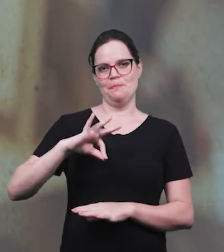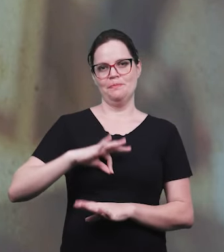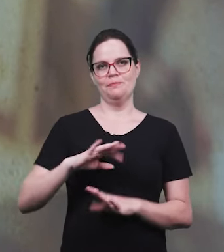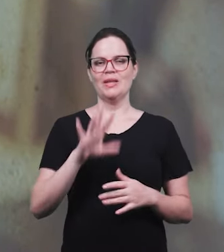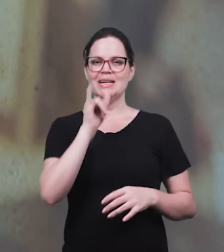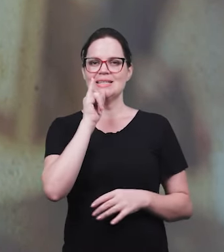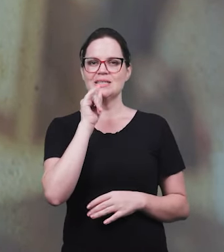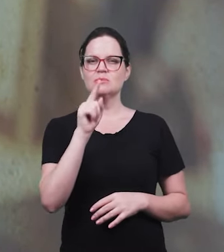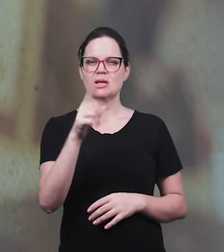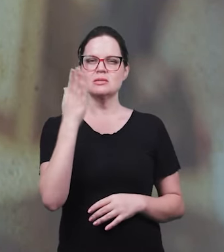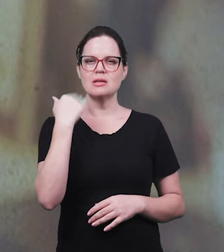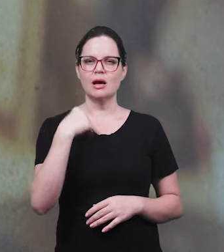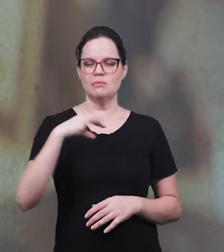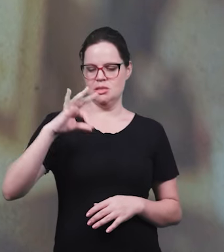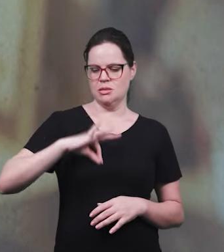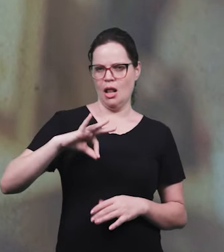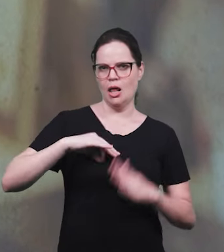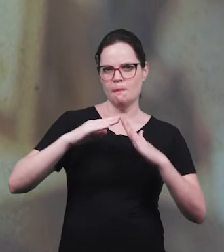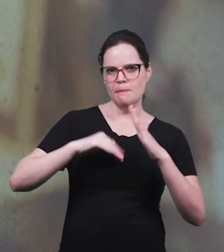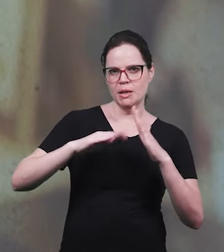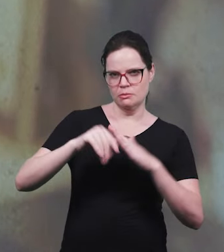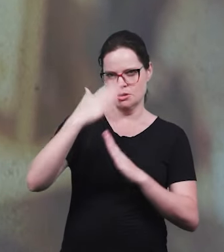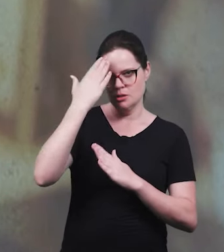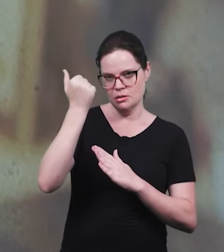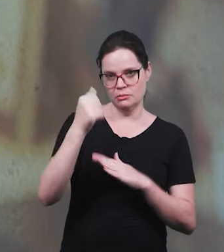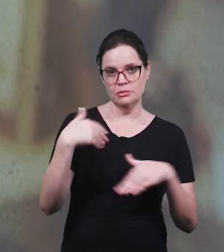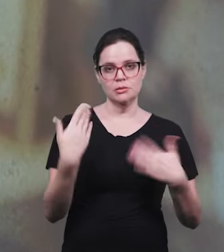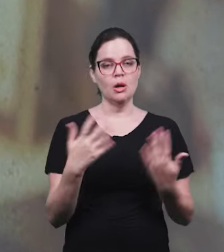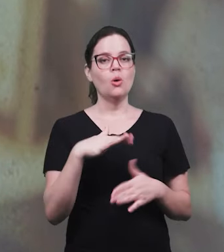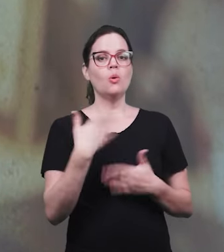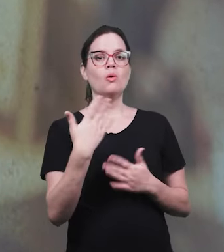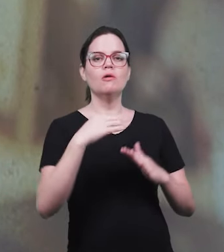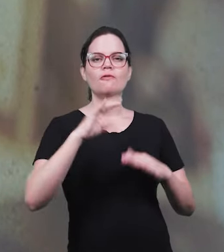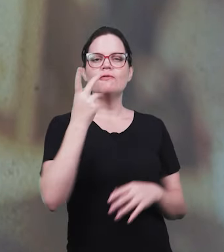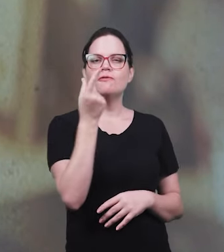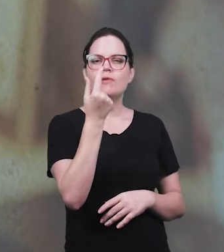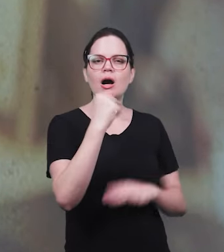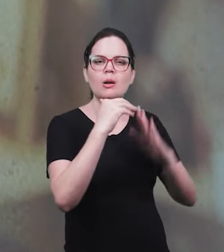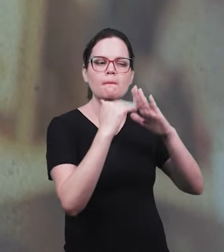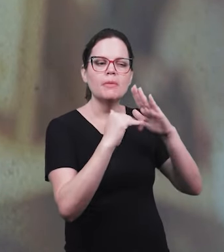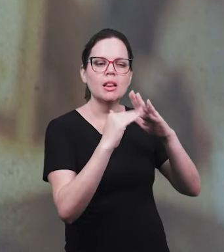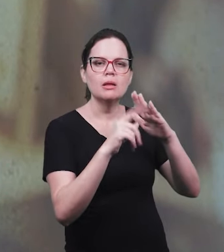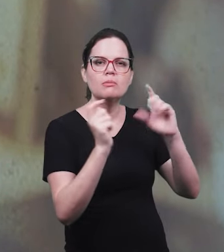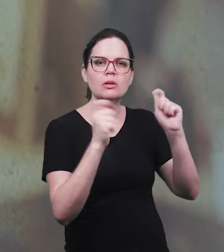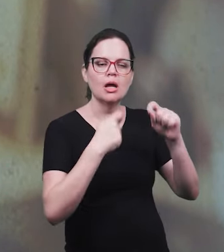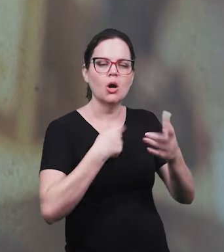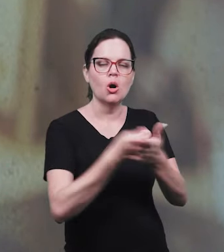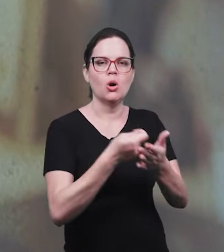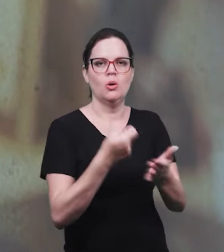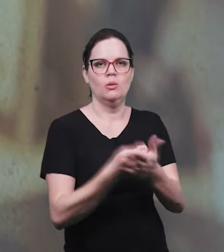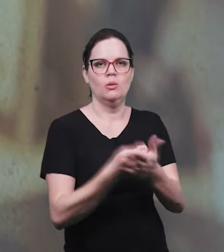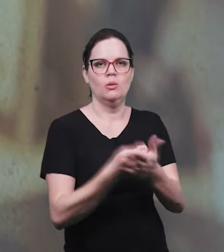salário mínimo? Nós sabemos, então qual que seria o valor mínimo que você deve cobrar? E é uma tabela, digamos assim, razoável. Então, se